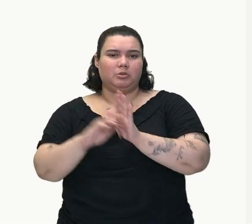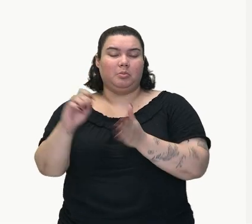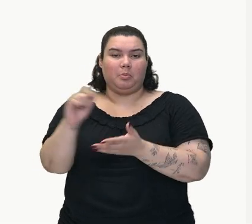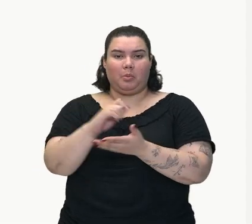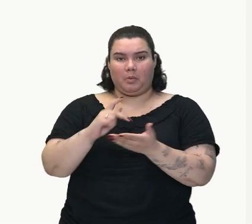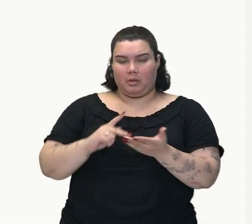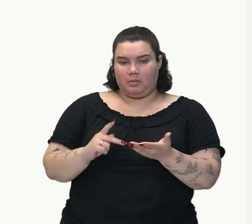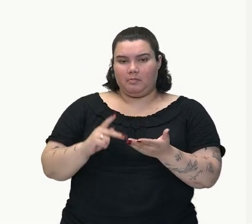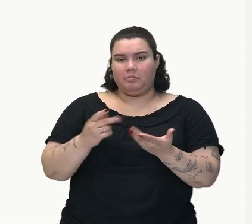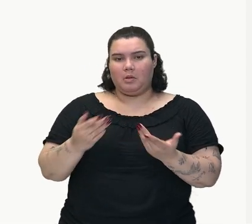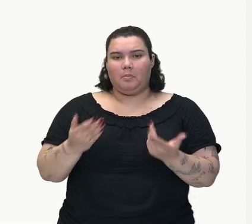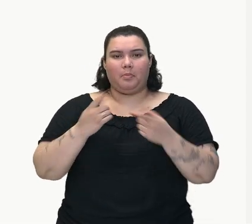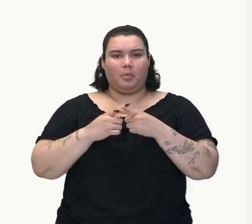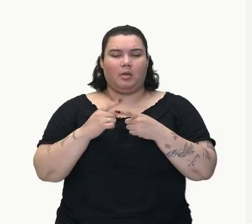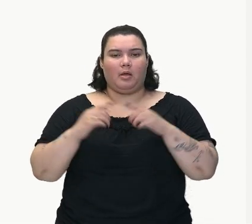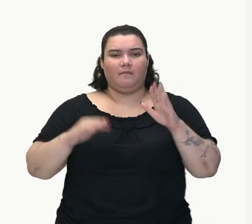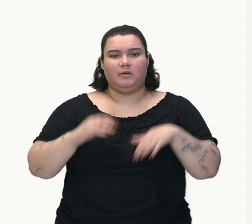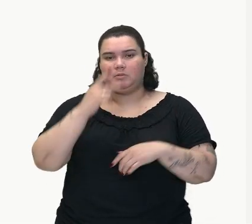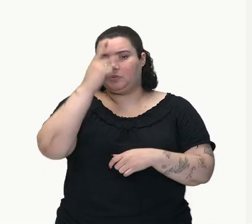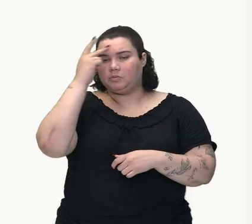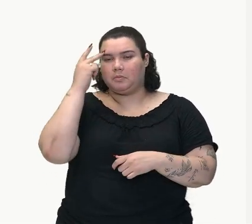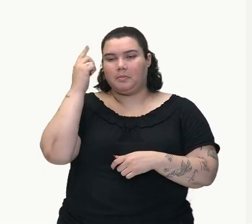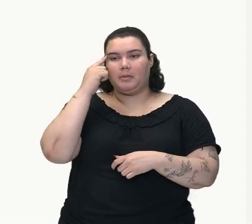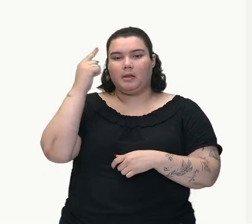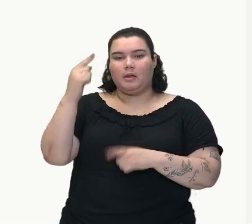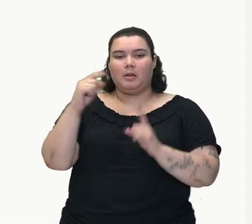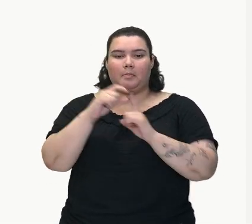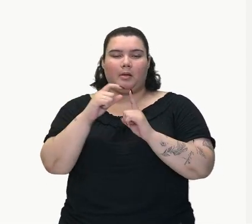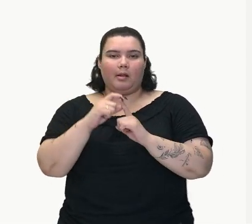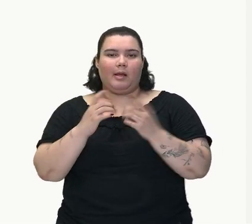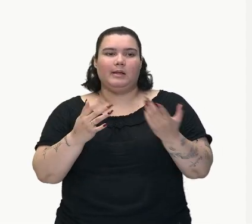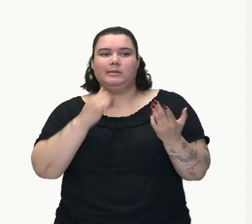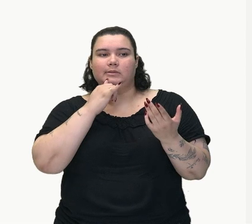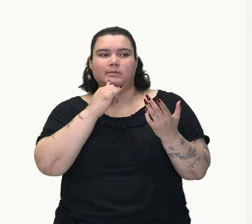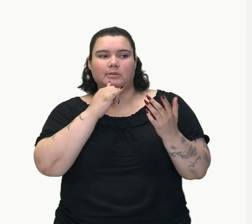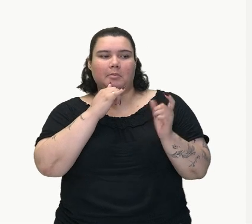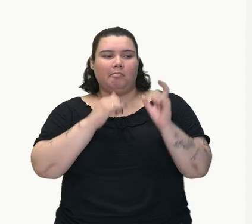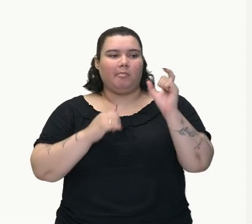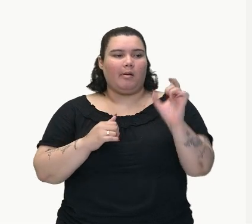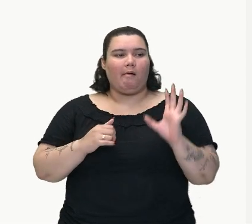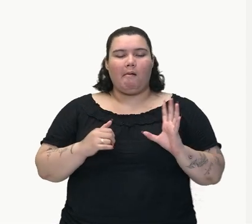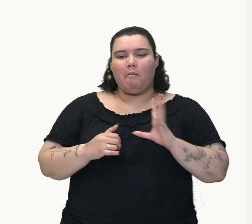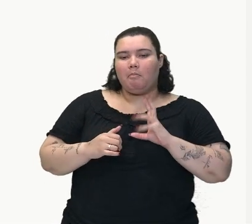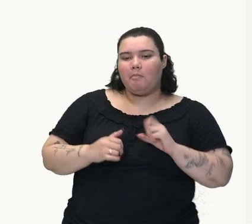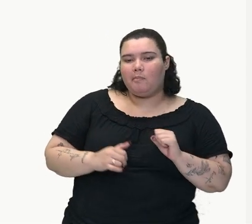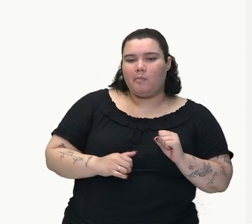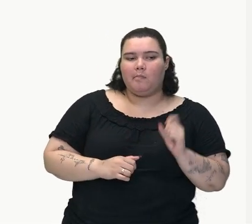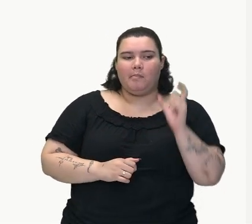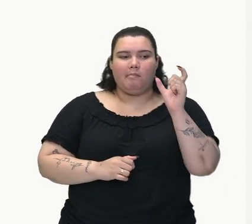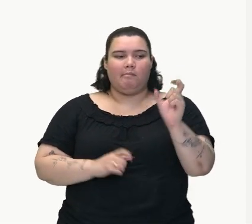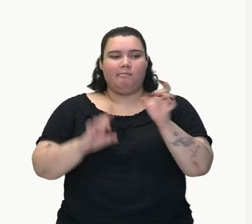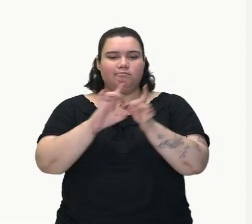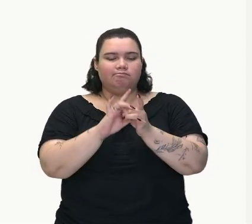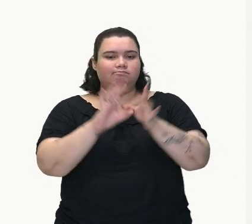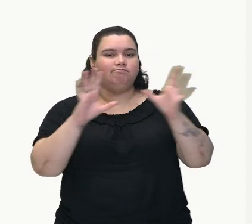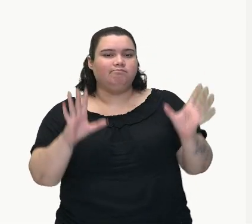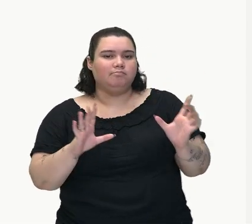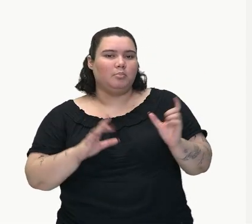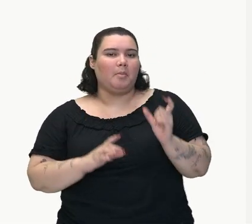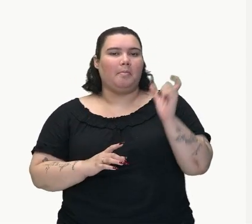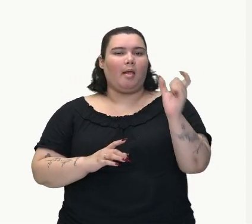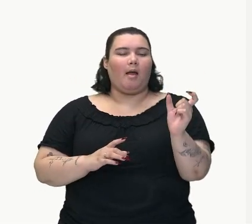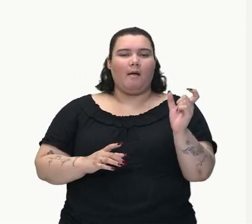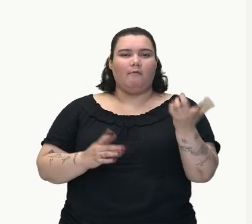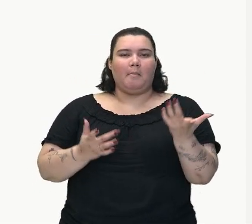geralmente as pessoas costumam remeter a palavras como amor, liberdade, paixão, certo?